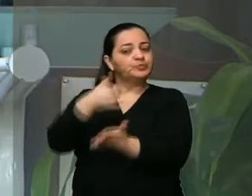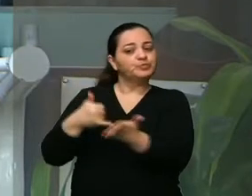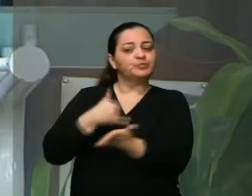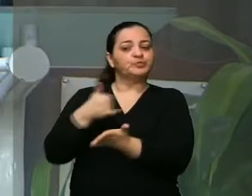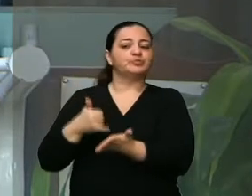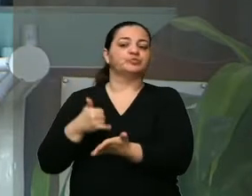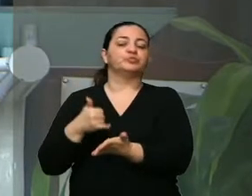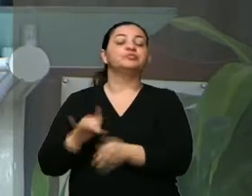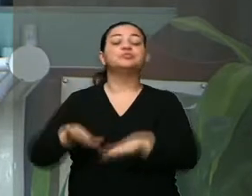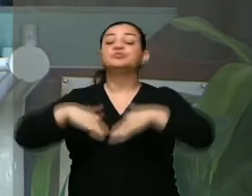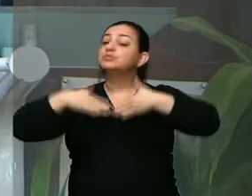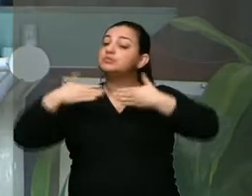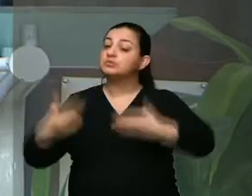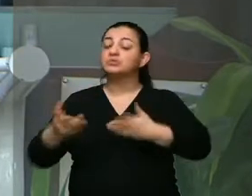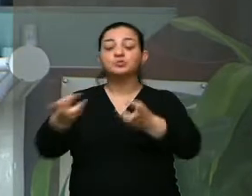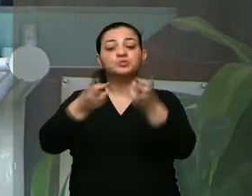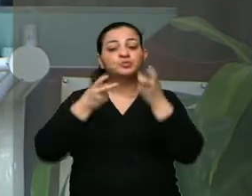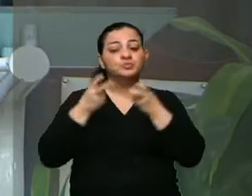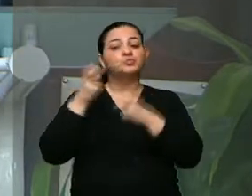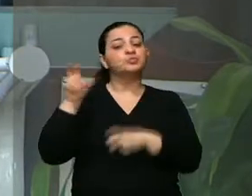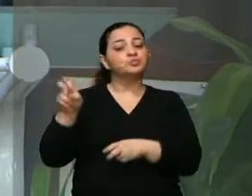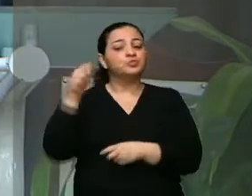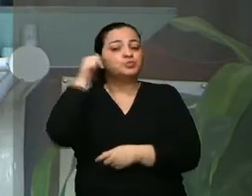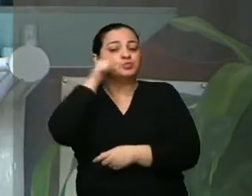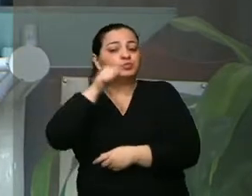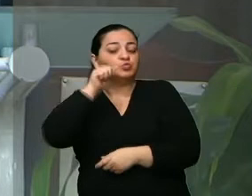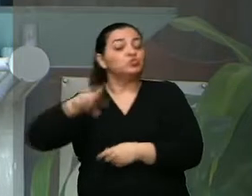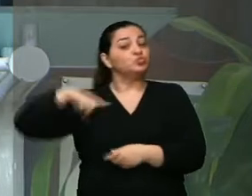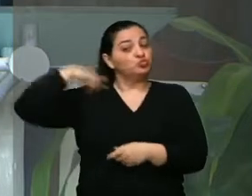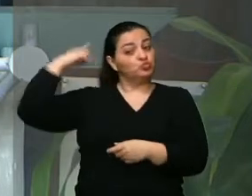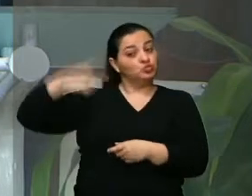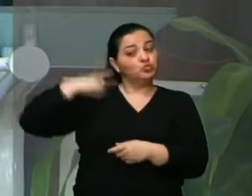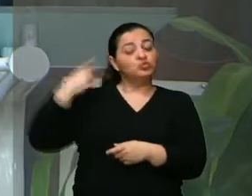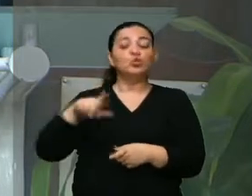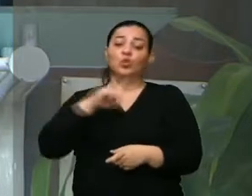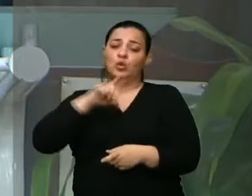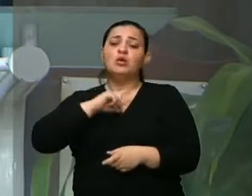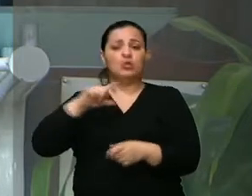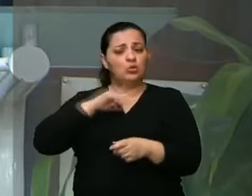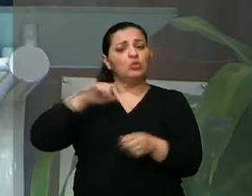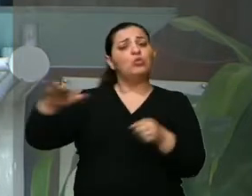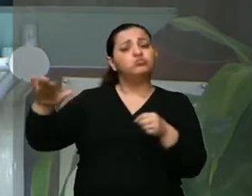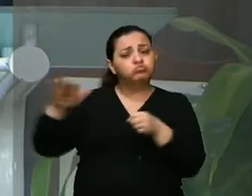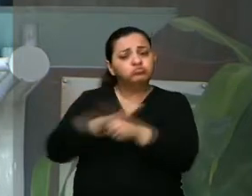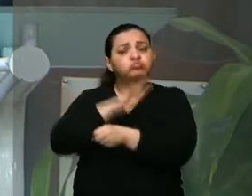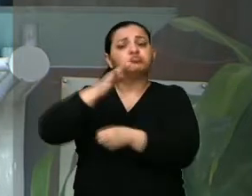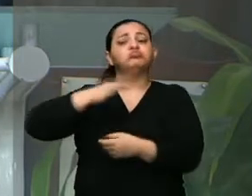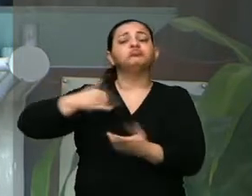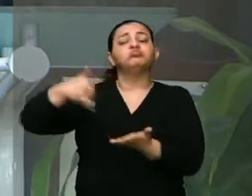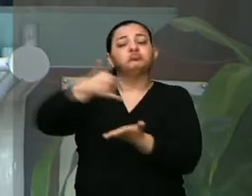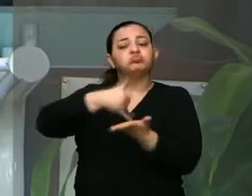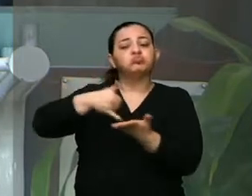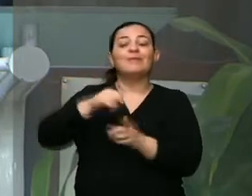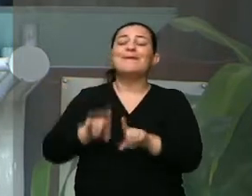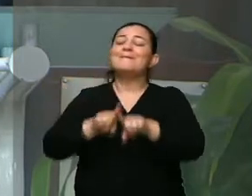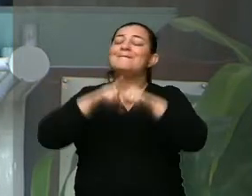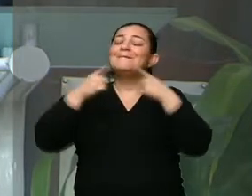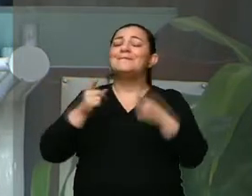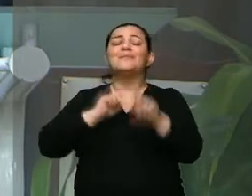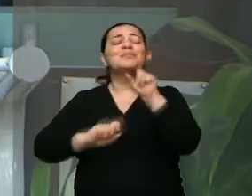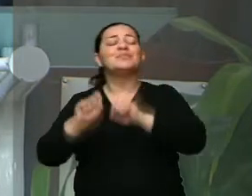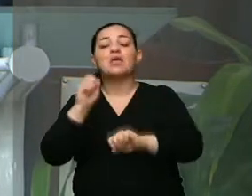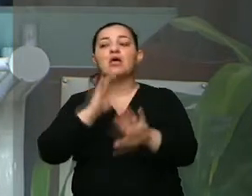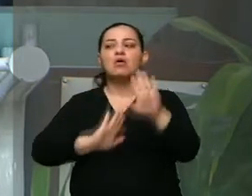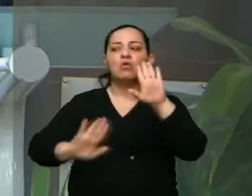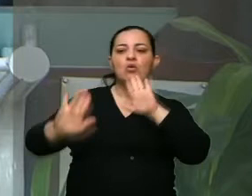então veja só que às imprudentes elas tinham azeite mas o que as fazia prudente é